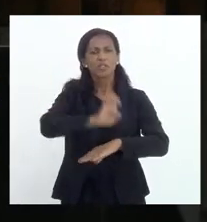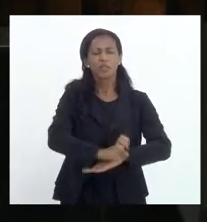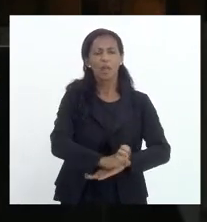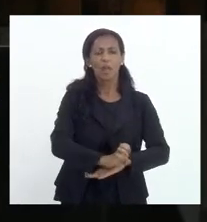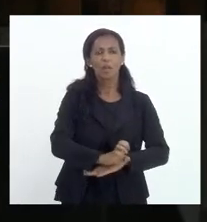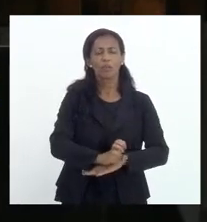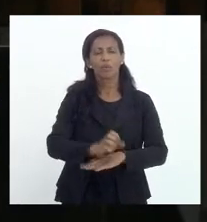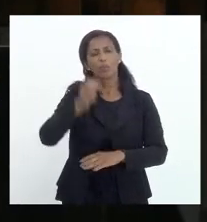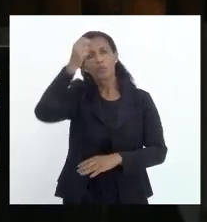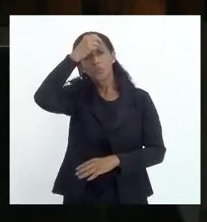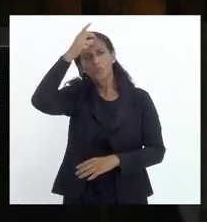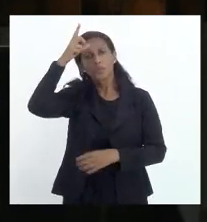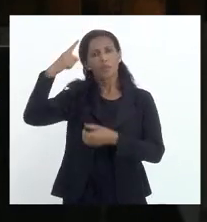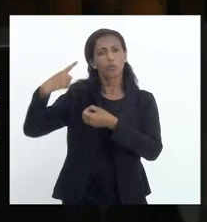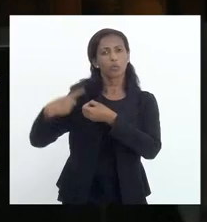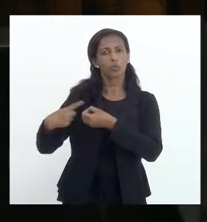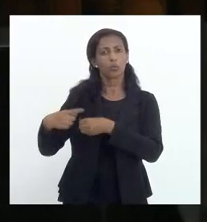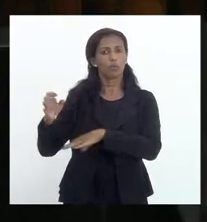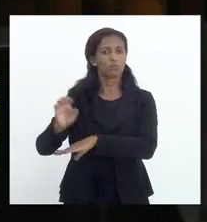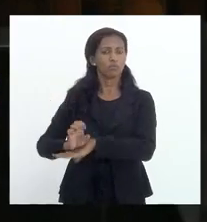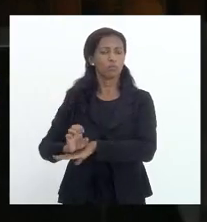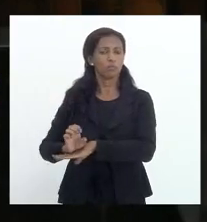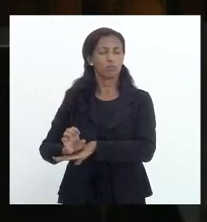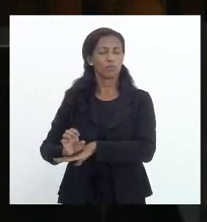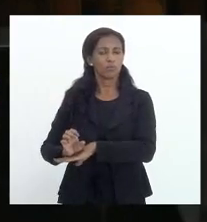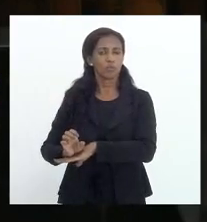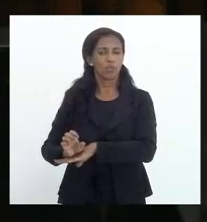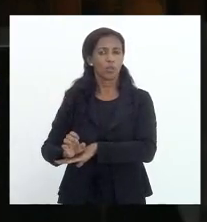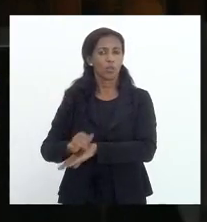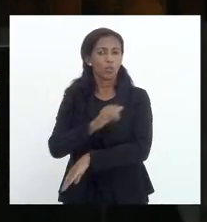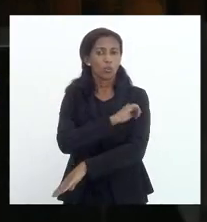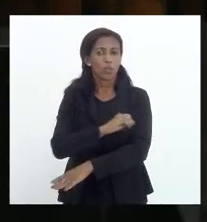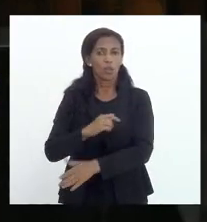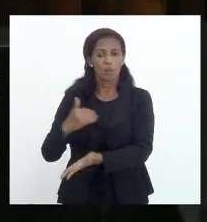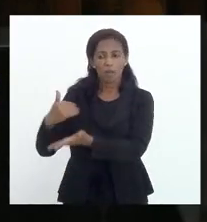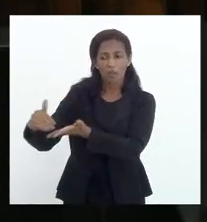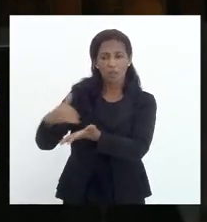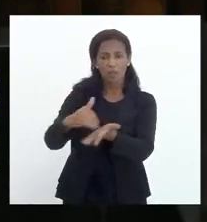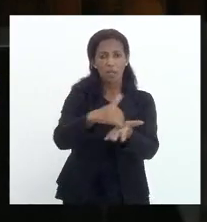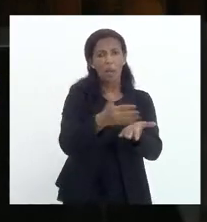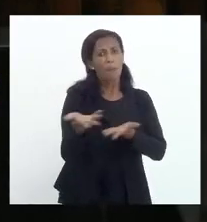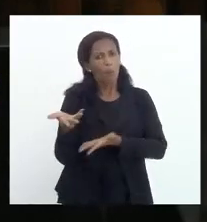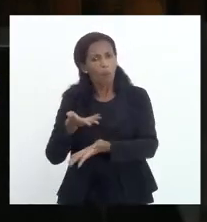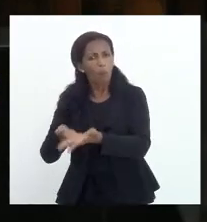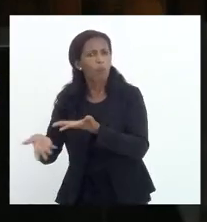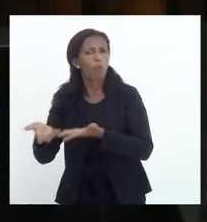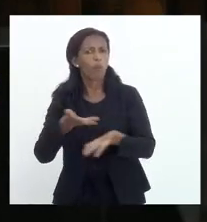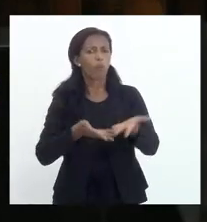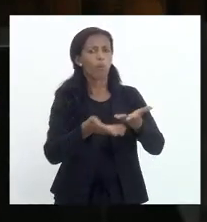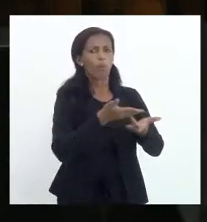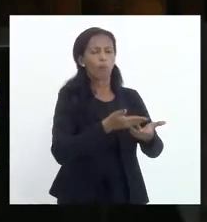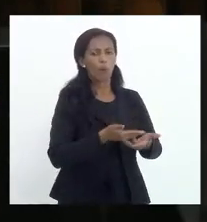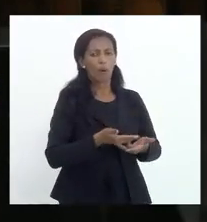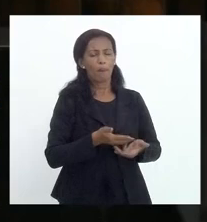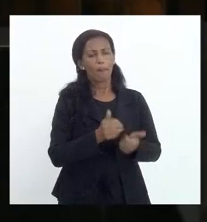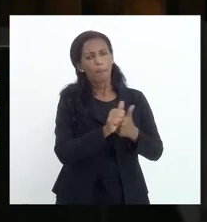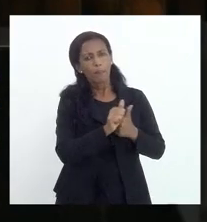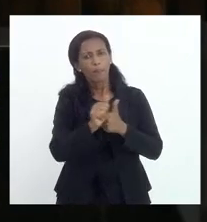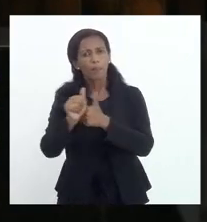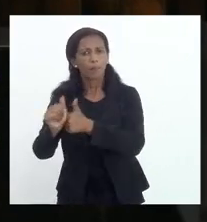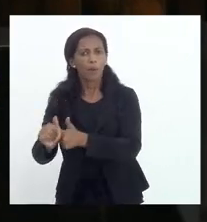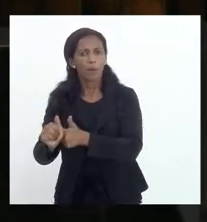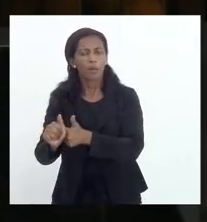com os municípios do Estado do Rio de Janeiro, para que as suas secretarias possam colaborar para o acompanhamento